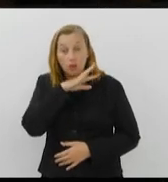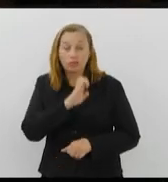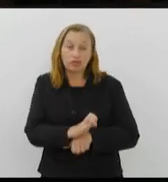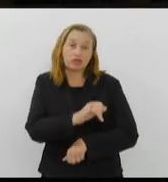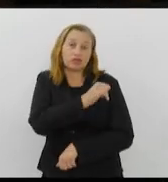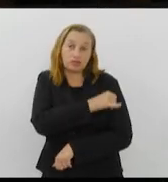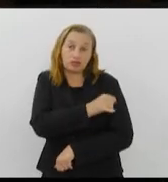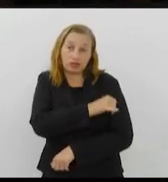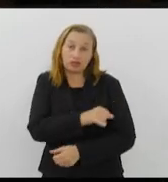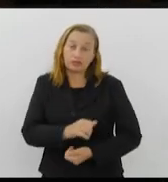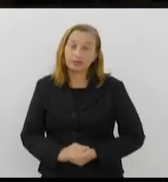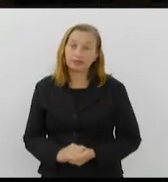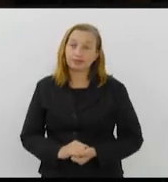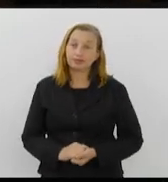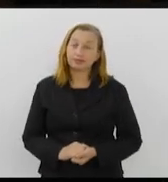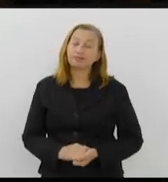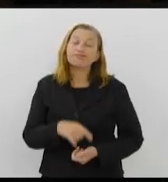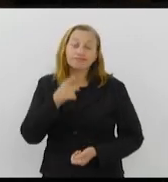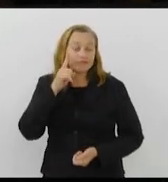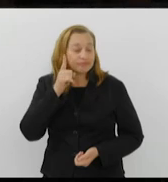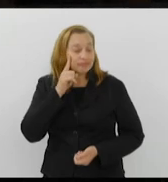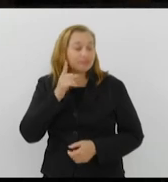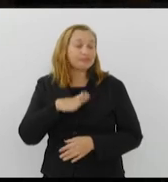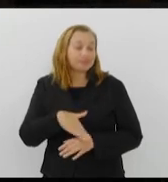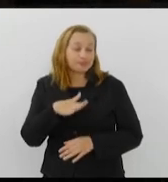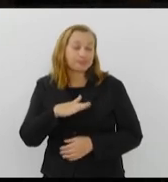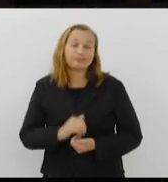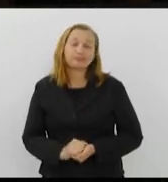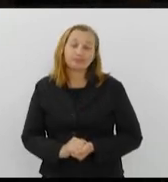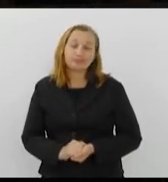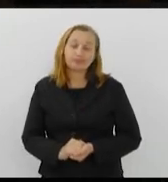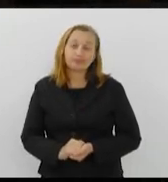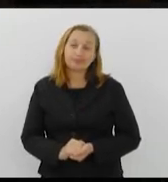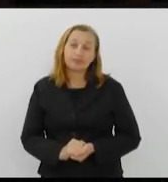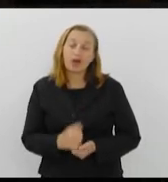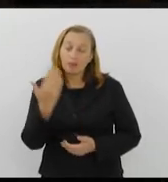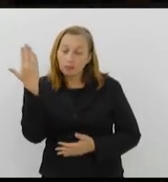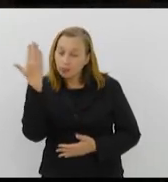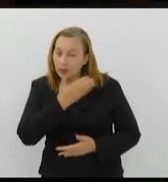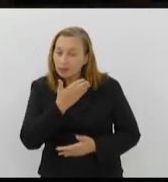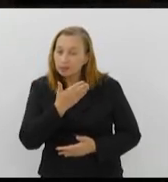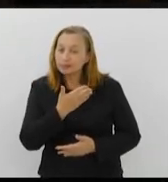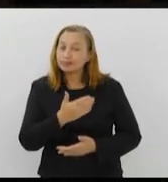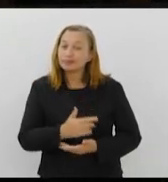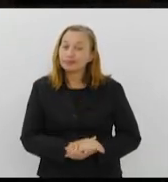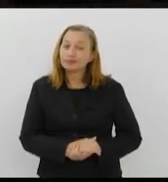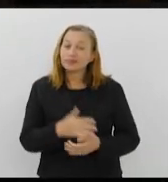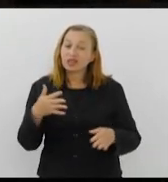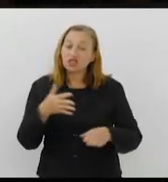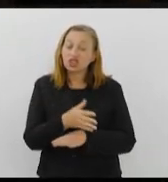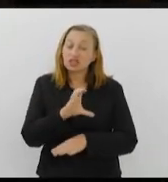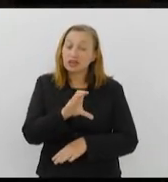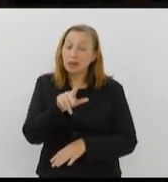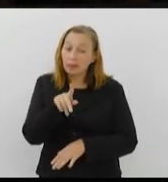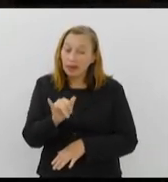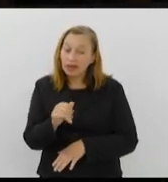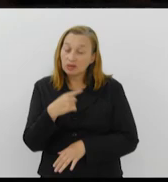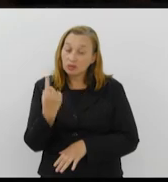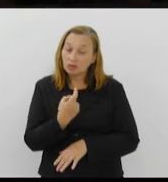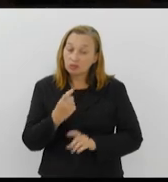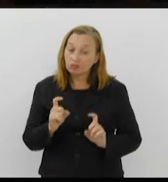Janeiro, cada dia mais essas provas chegam em nossa CPI, chegam em nosso